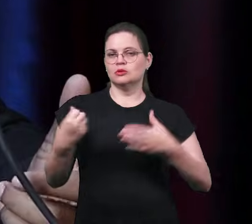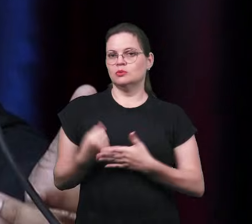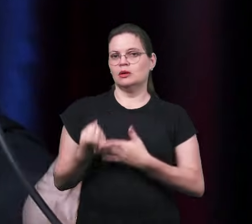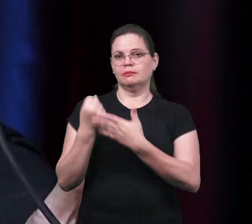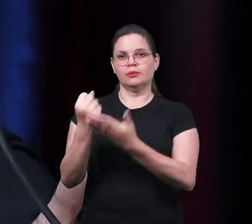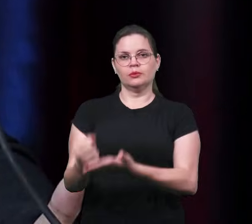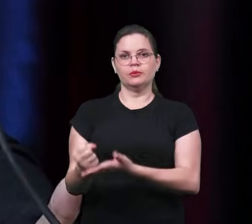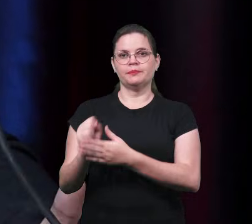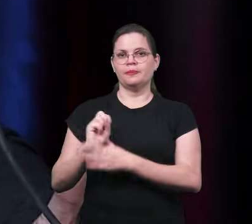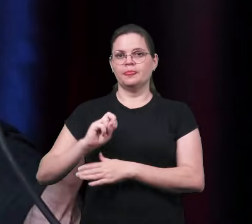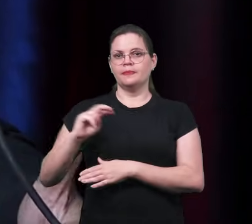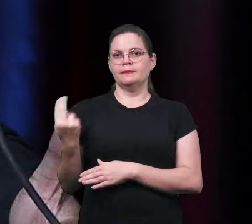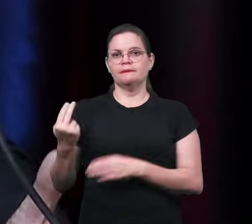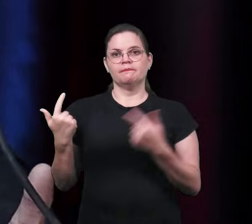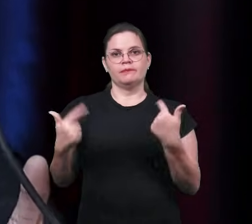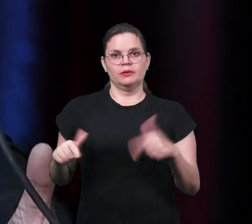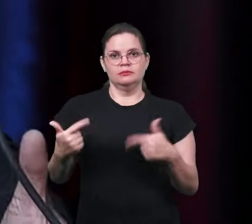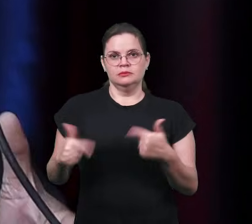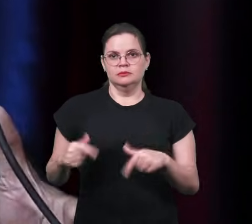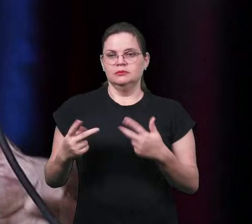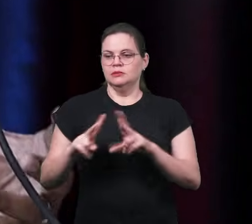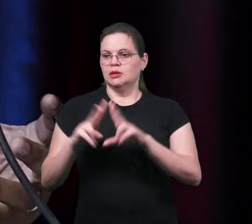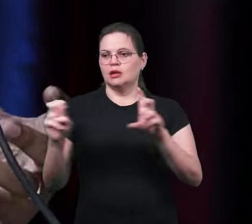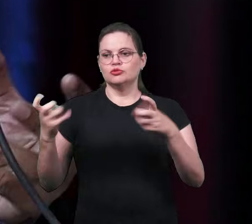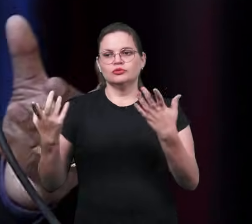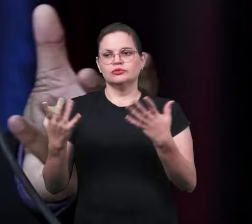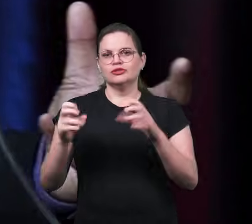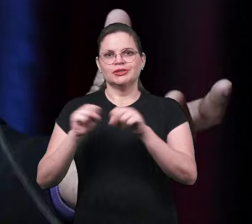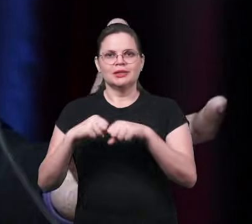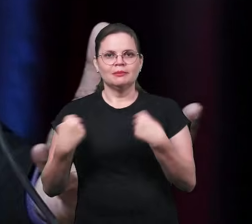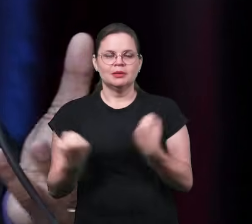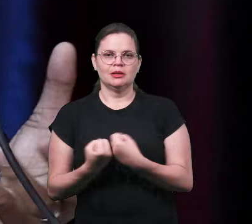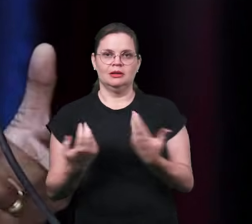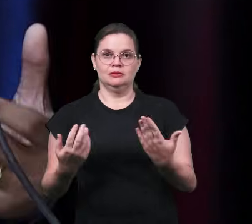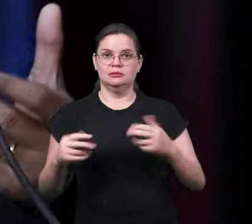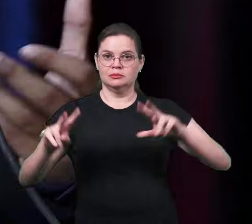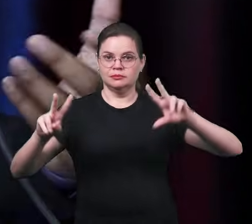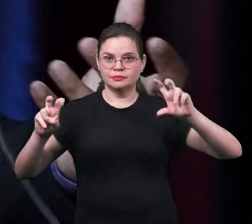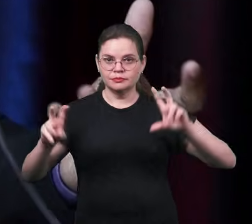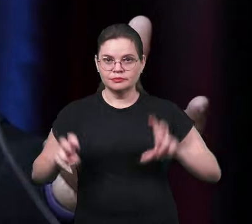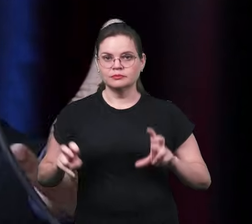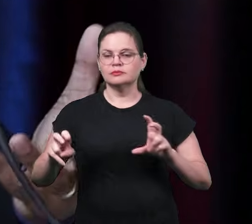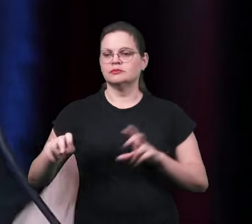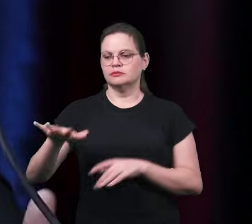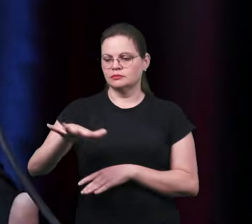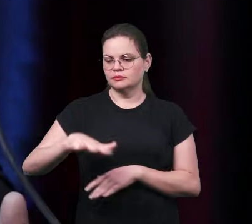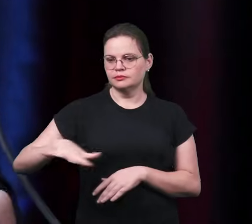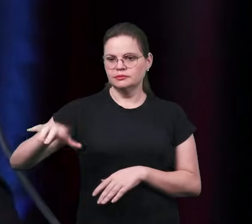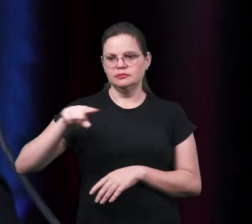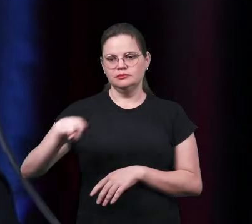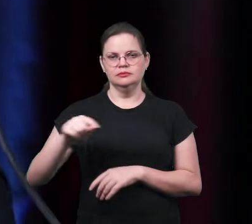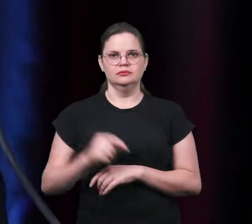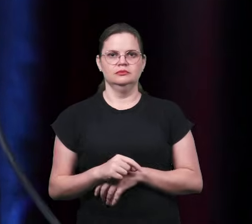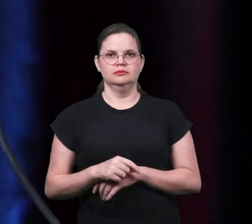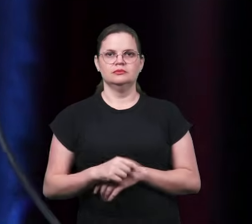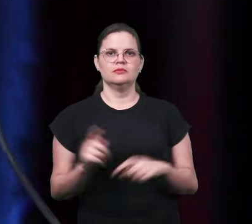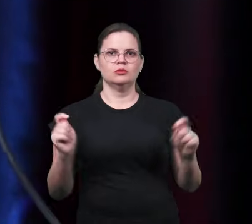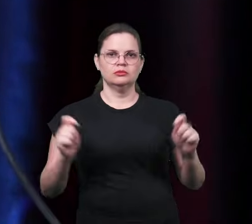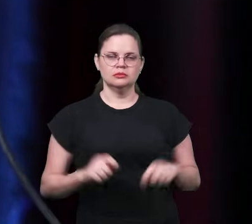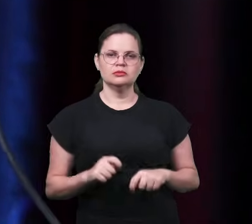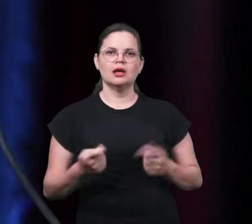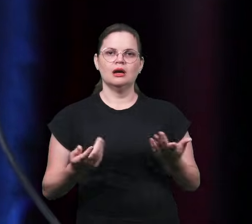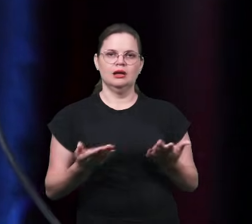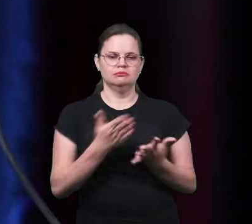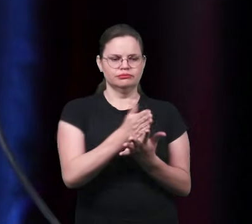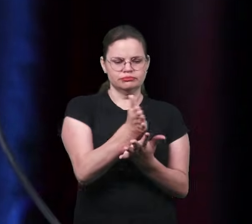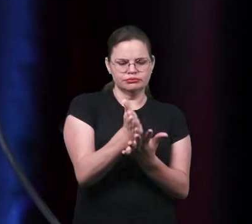de algum trabalho a ser feito, de seminários. Então, os assuntos são tratados dessa forma. Então, toda obra o